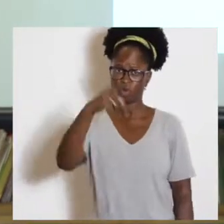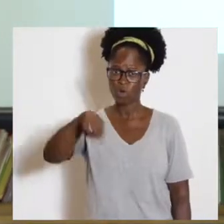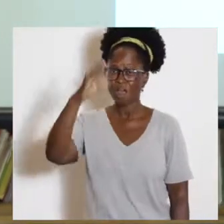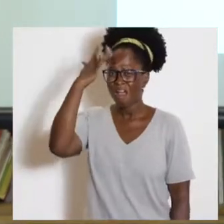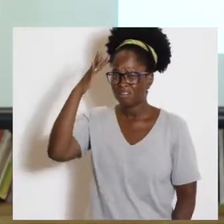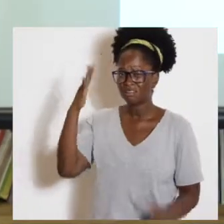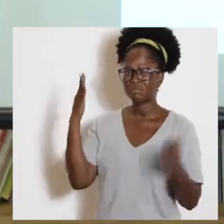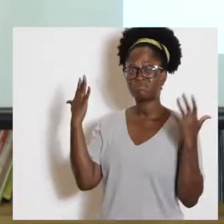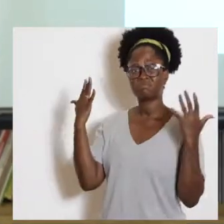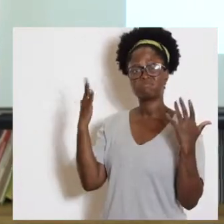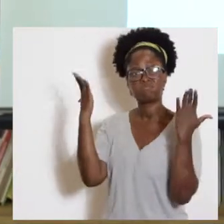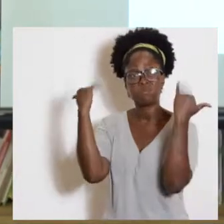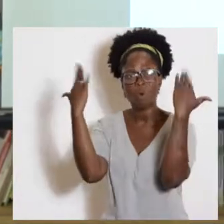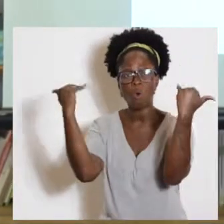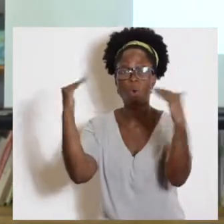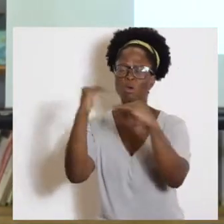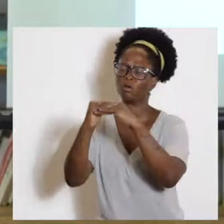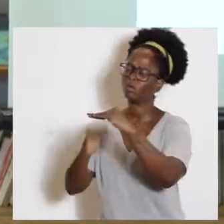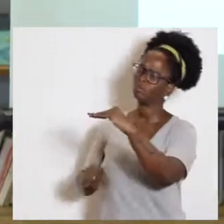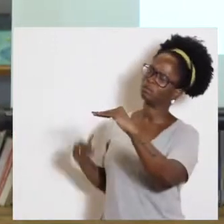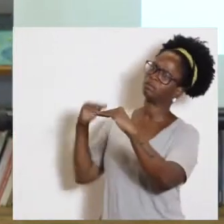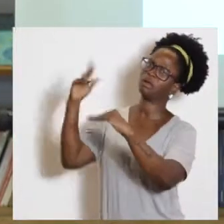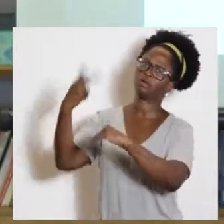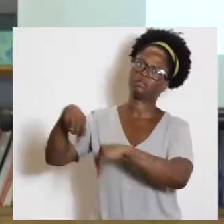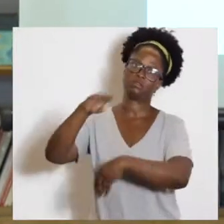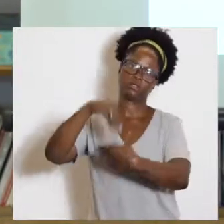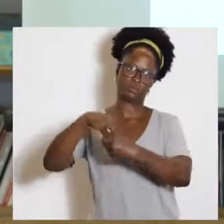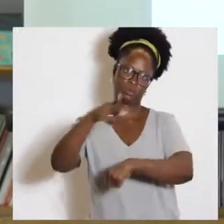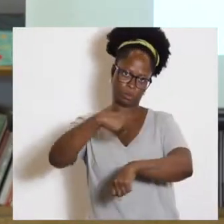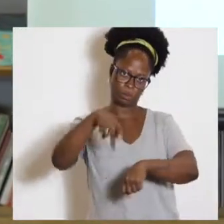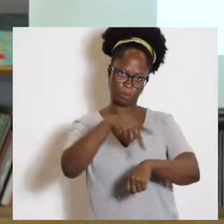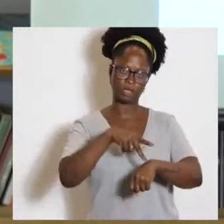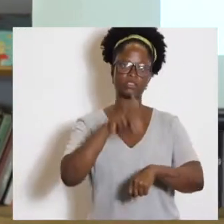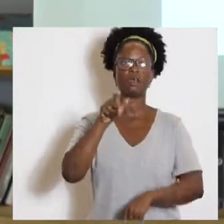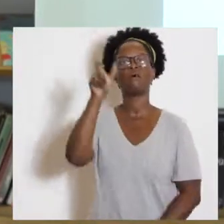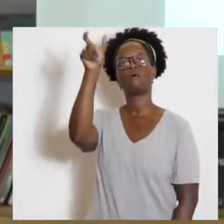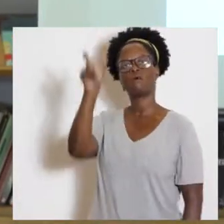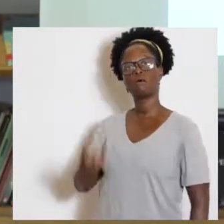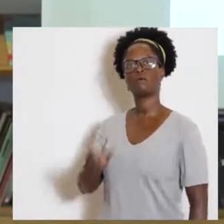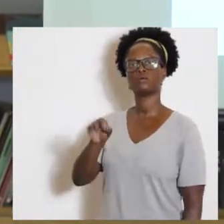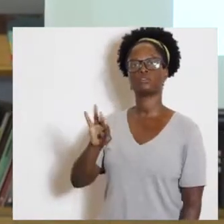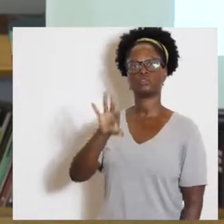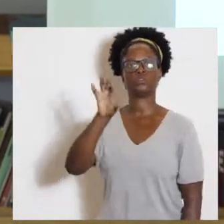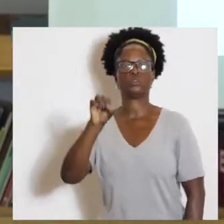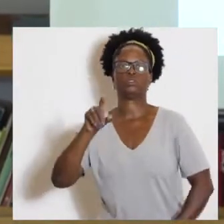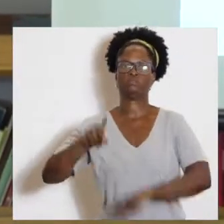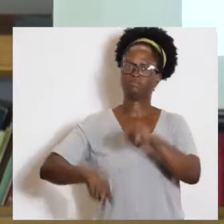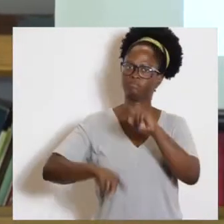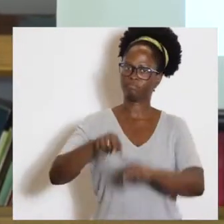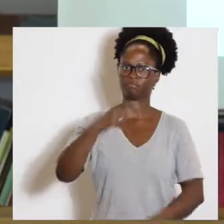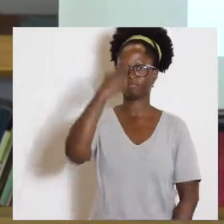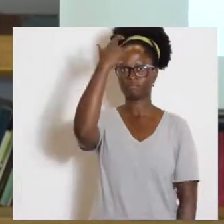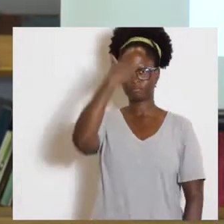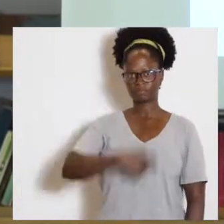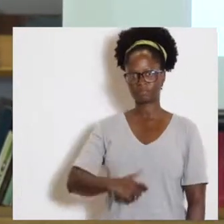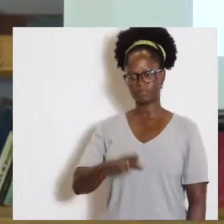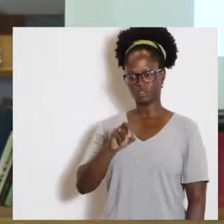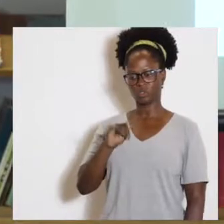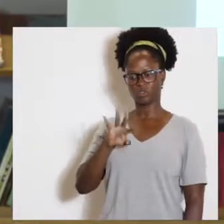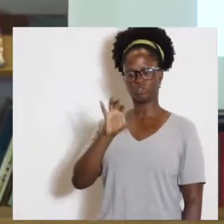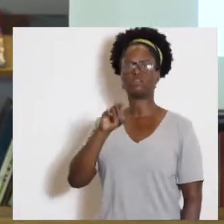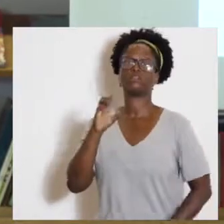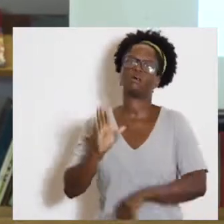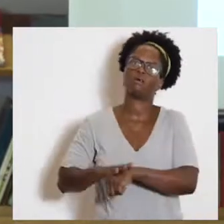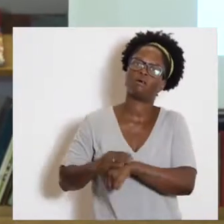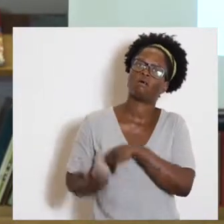considera mais elitista deste país o sujeito não objeto sujeito objeto é a